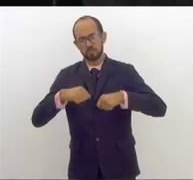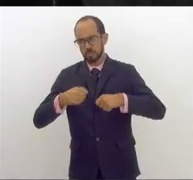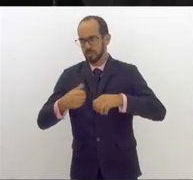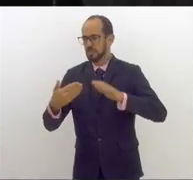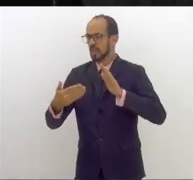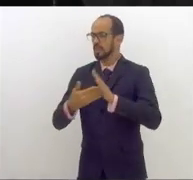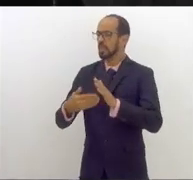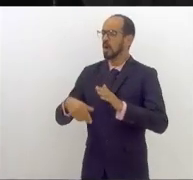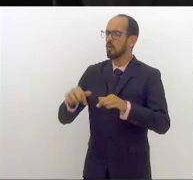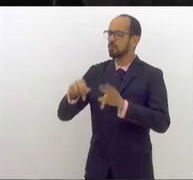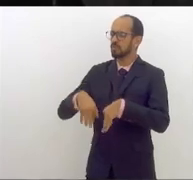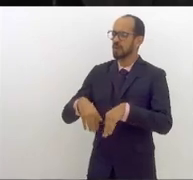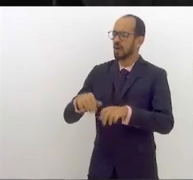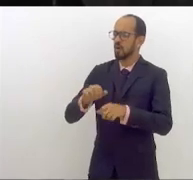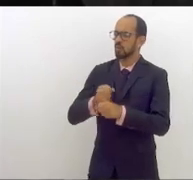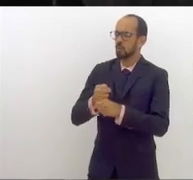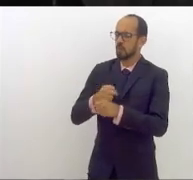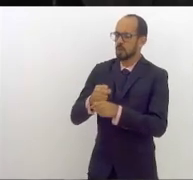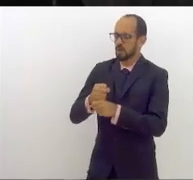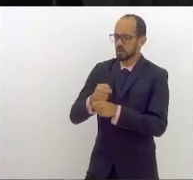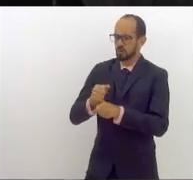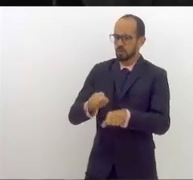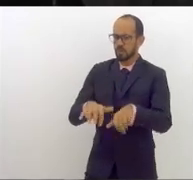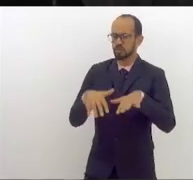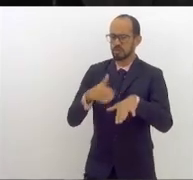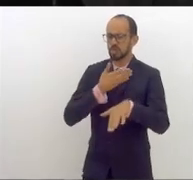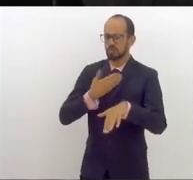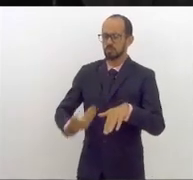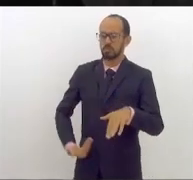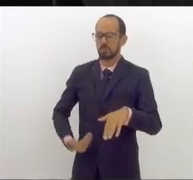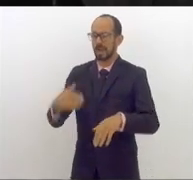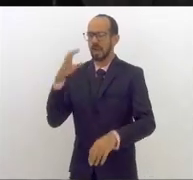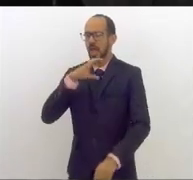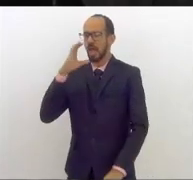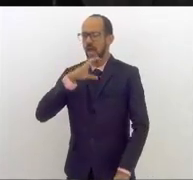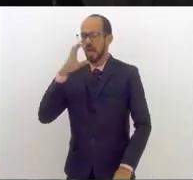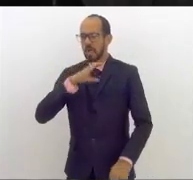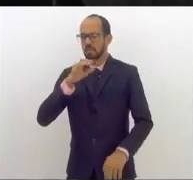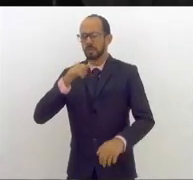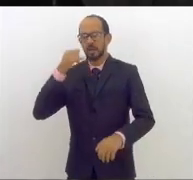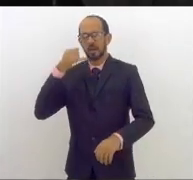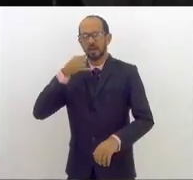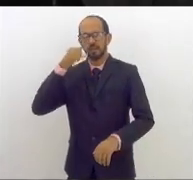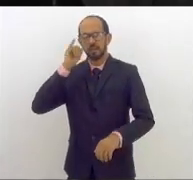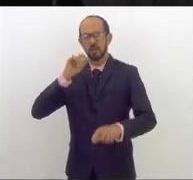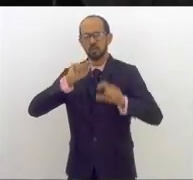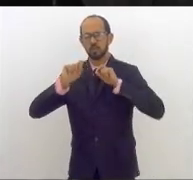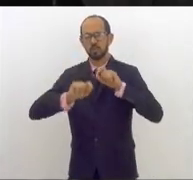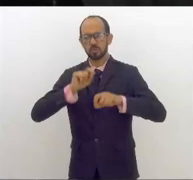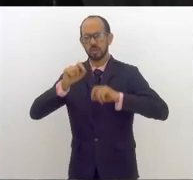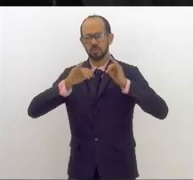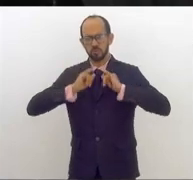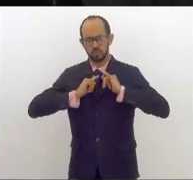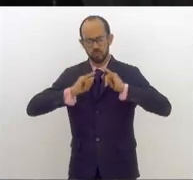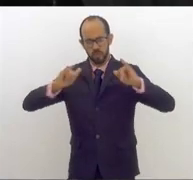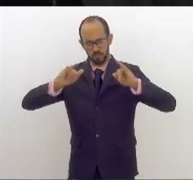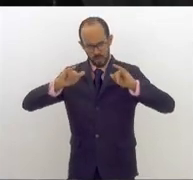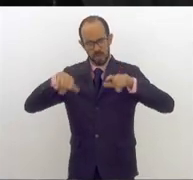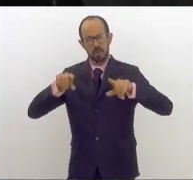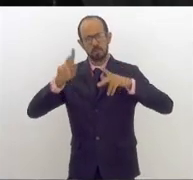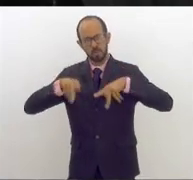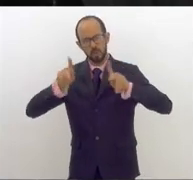vossa excelência nesse sentido uma audiência pública robusta para não mais que mais não seja informar a população do Rio de Janeiro